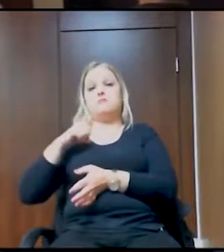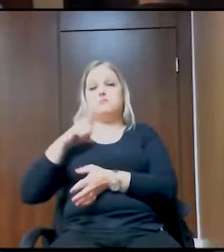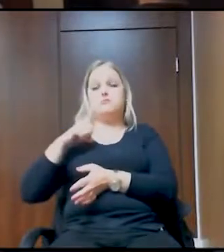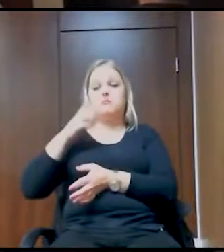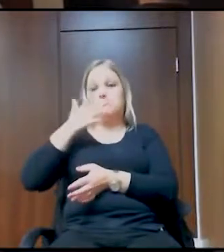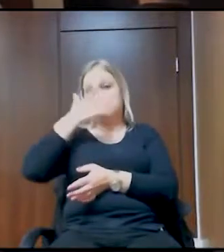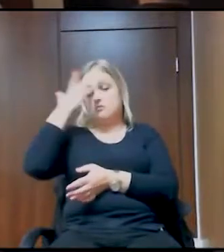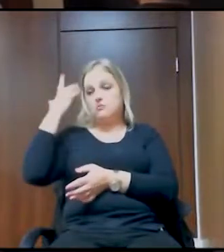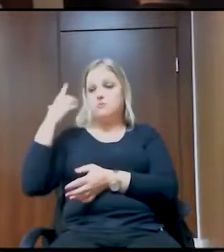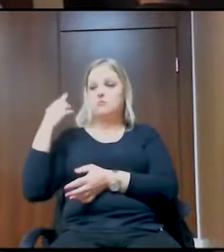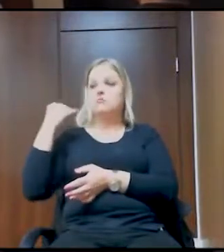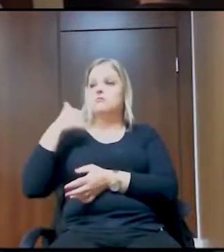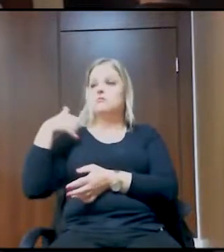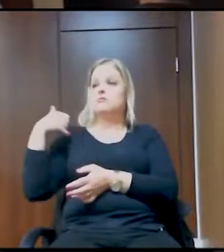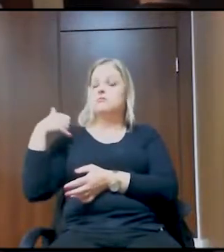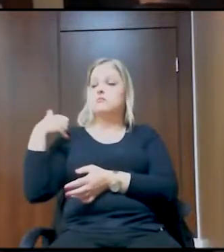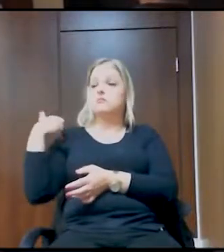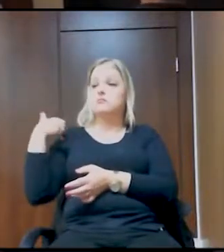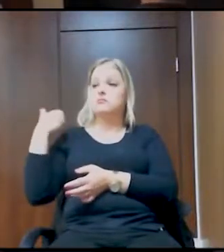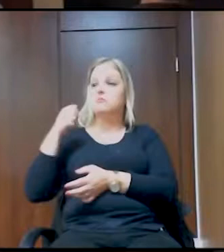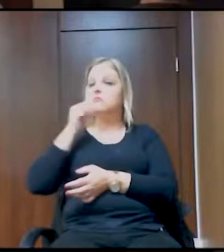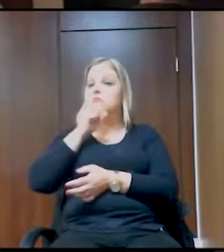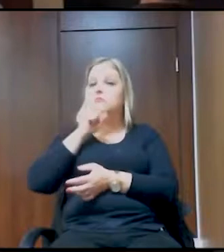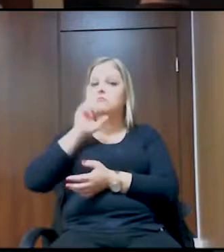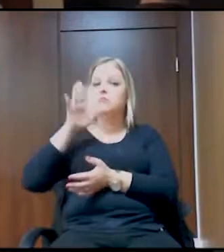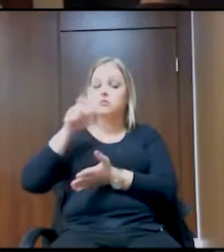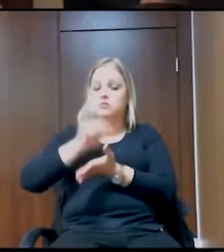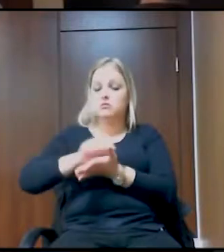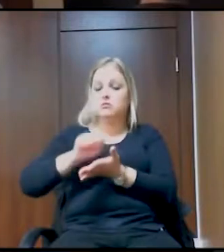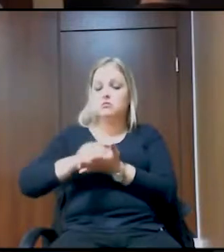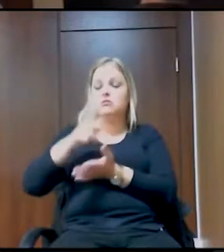inscreveram naquela galeria Prestes Maia, no ano de